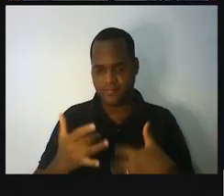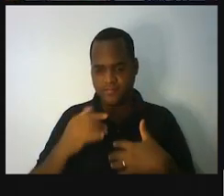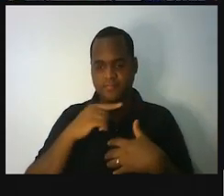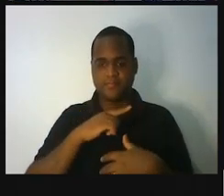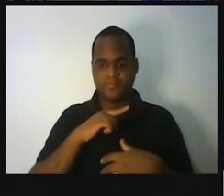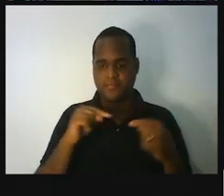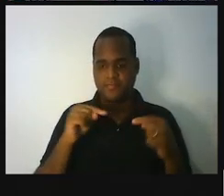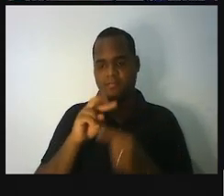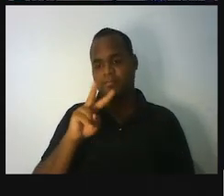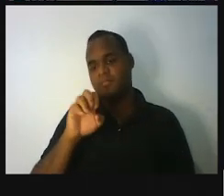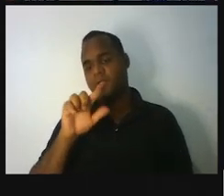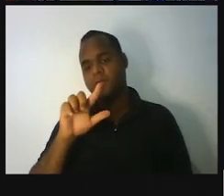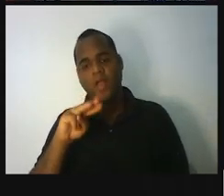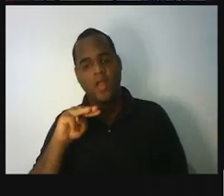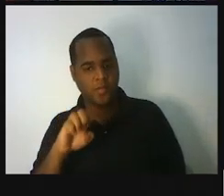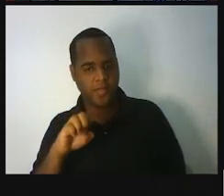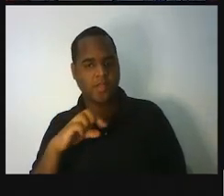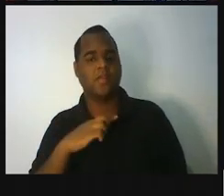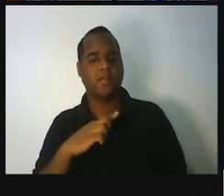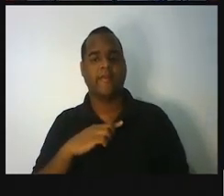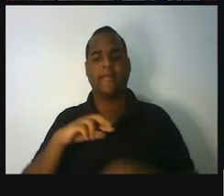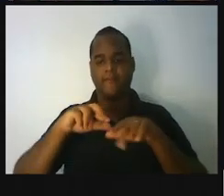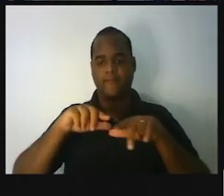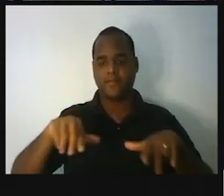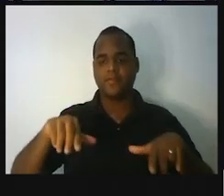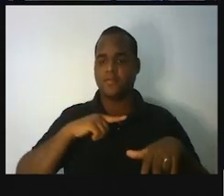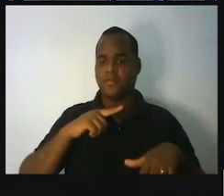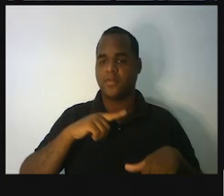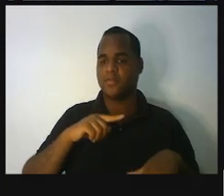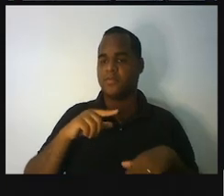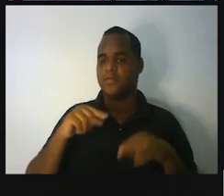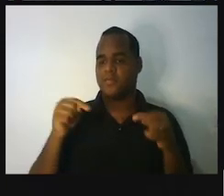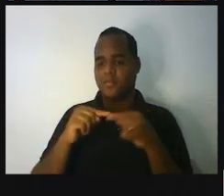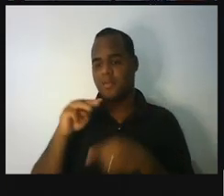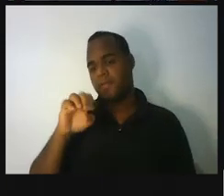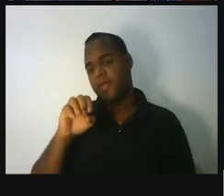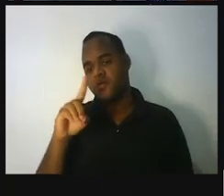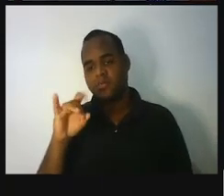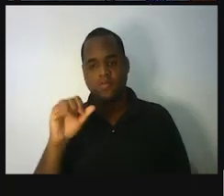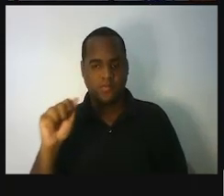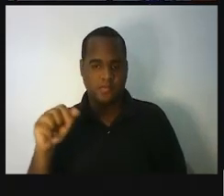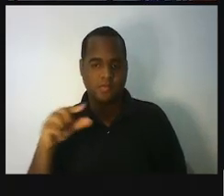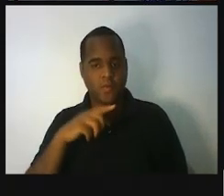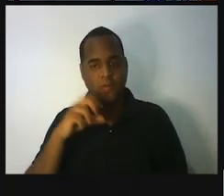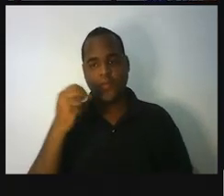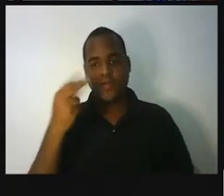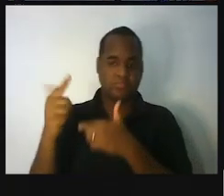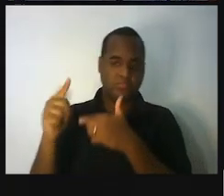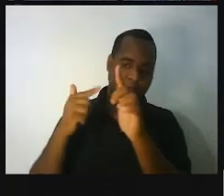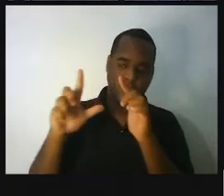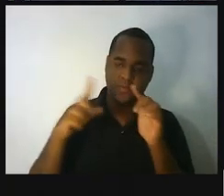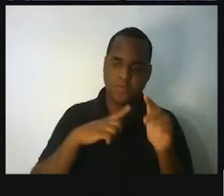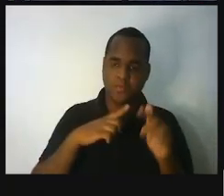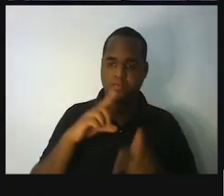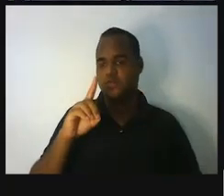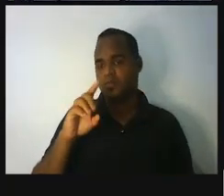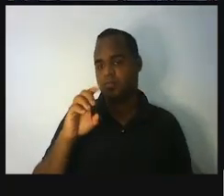volume se todos estiverem na mesma unidade de medida. Ou todos podem estar em